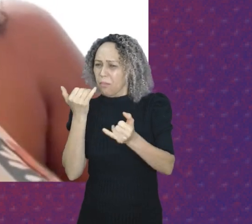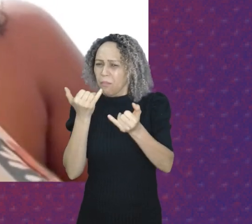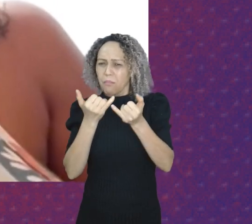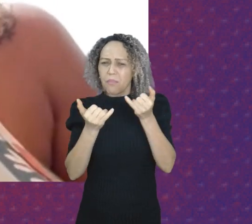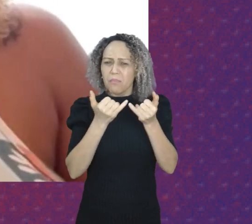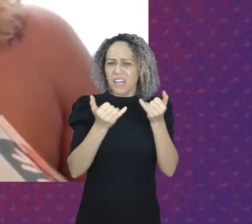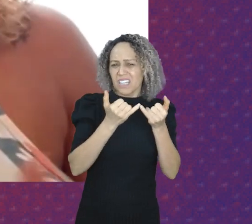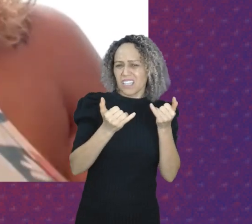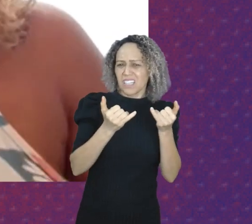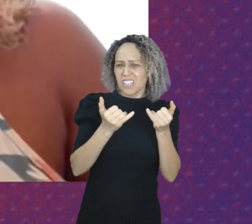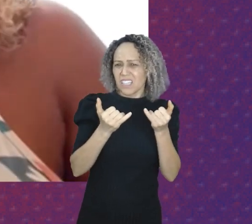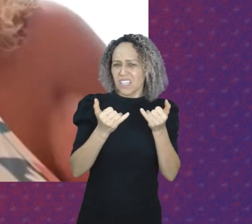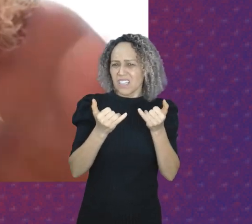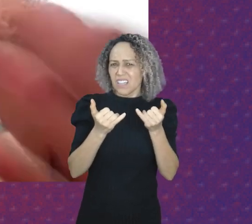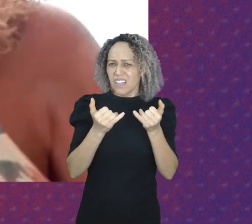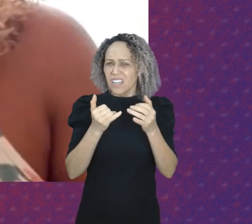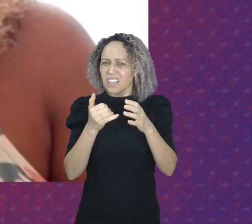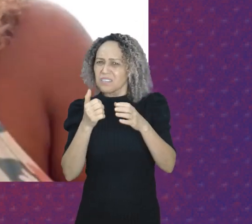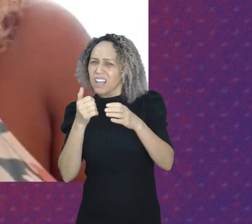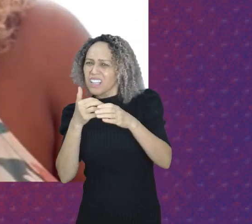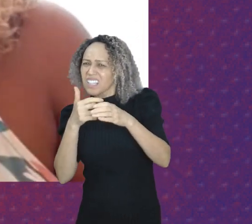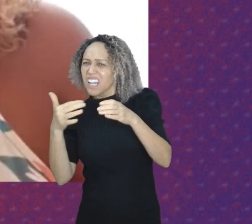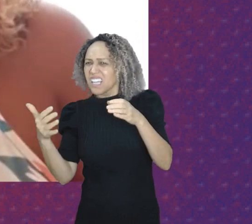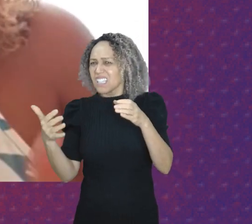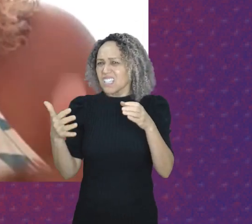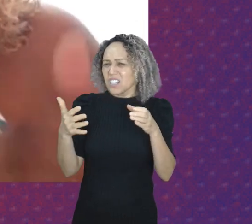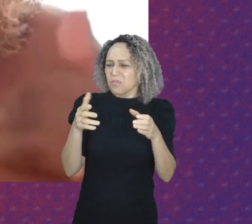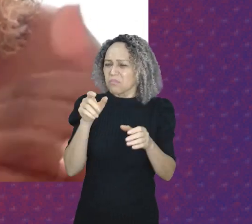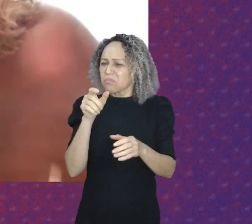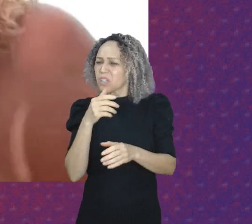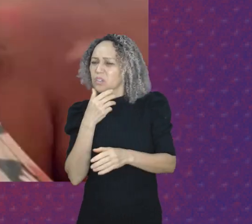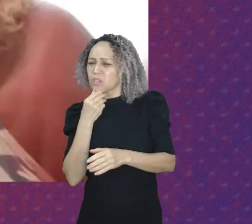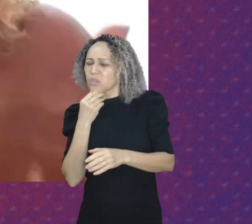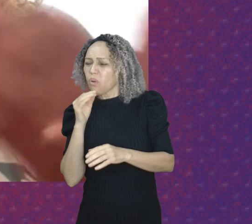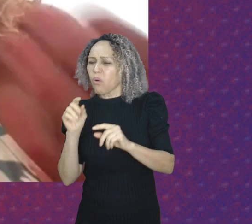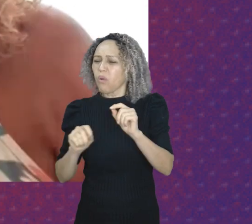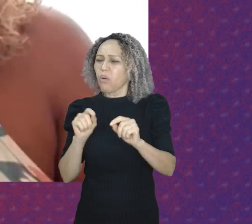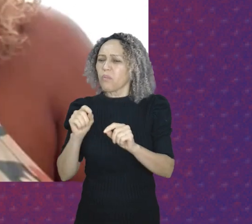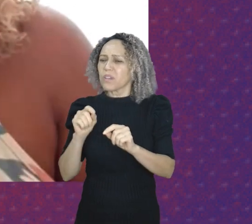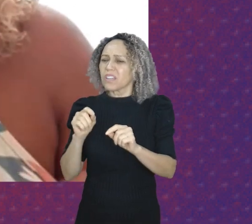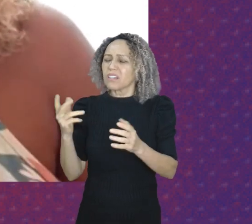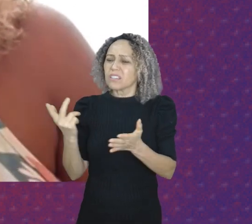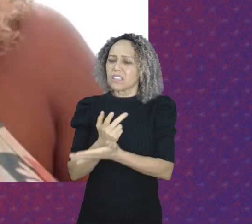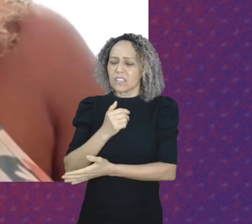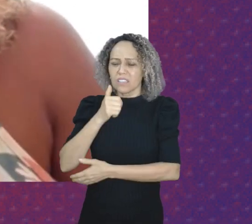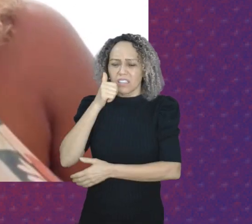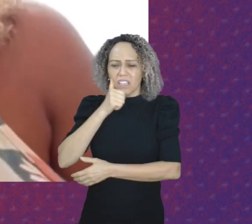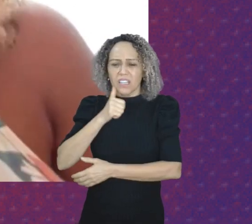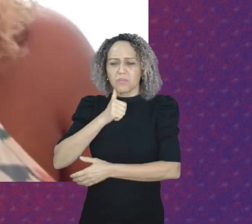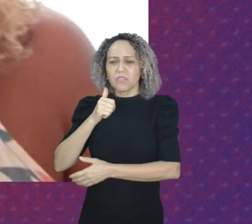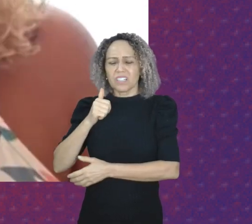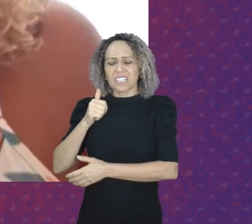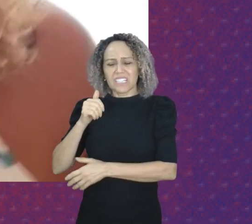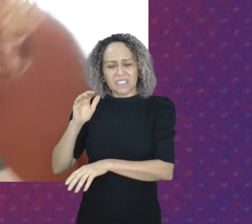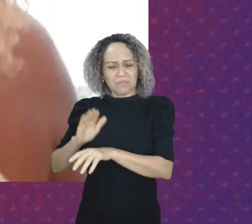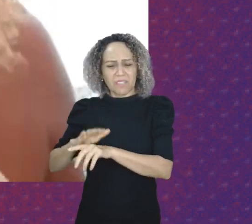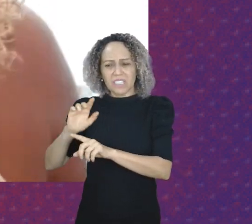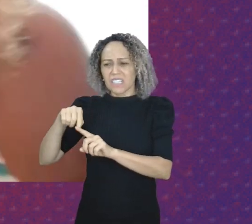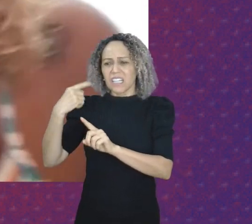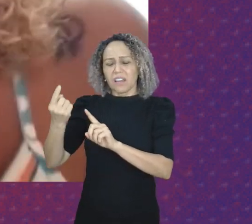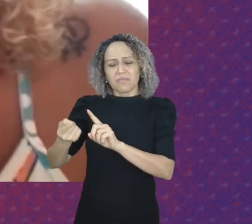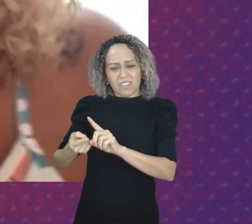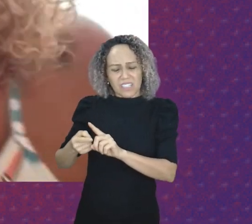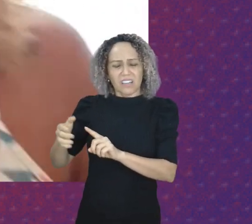homens para ter uma renda, né? E eram as mulheres que mais engravidavam naquele momento.